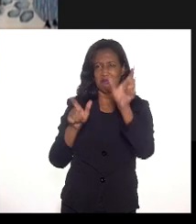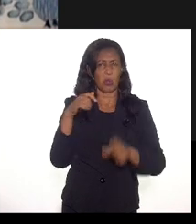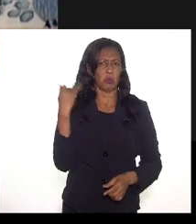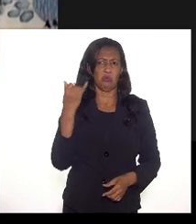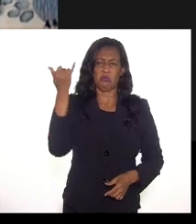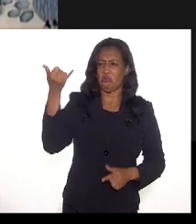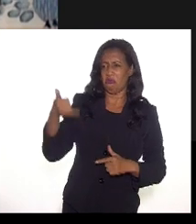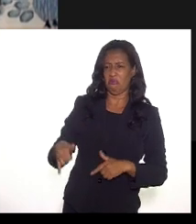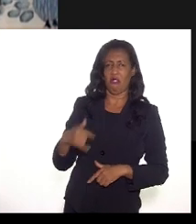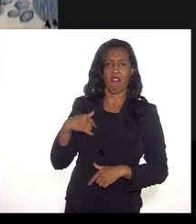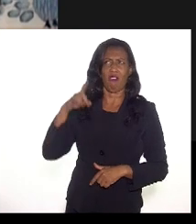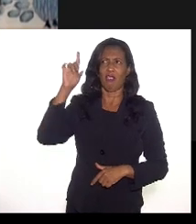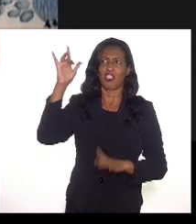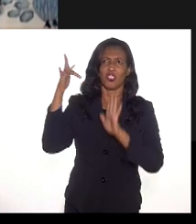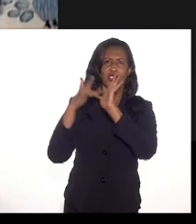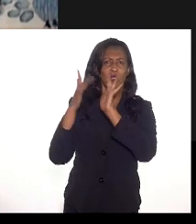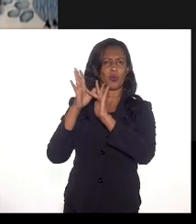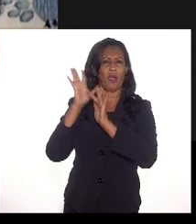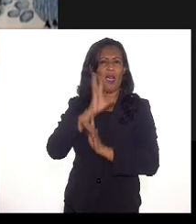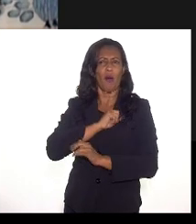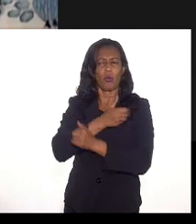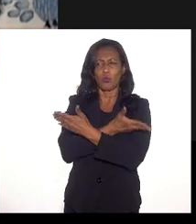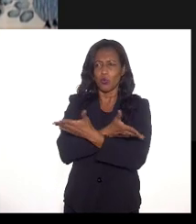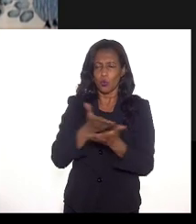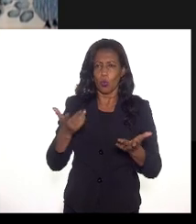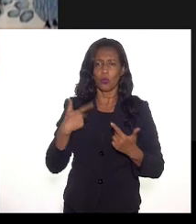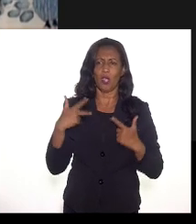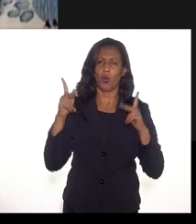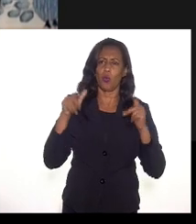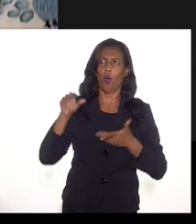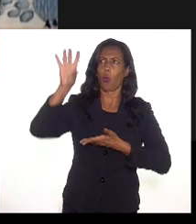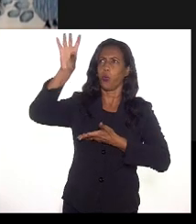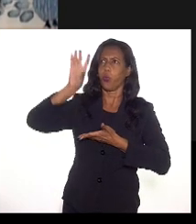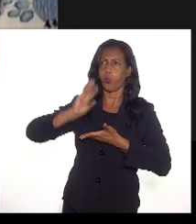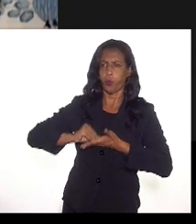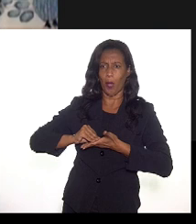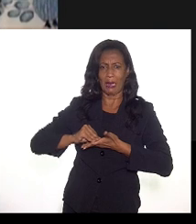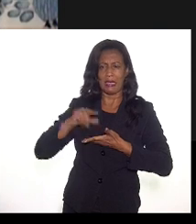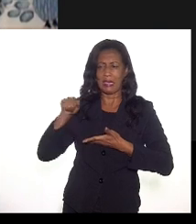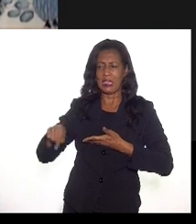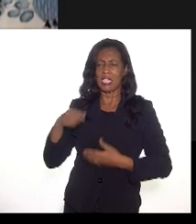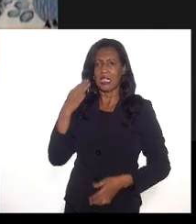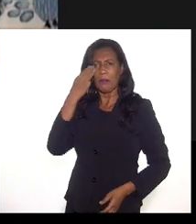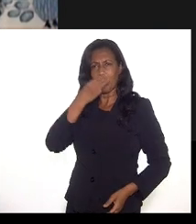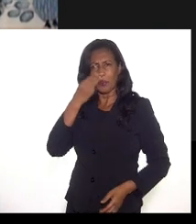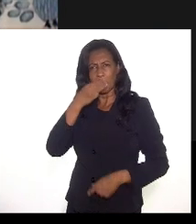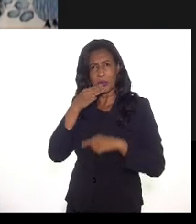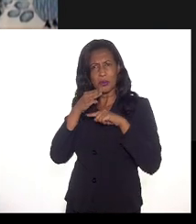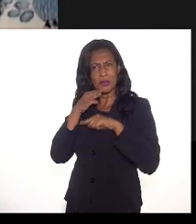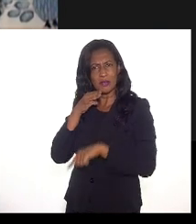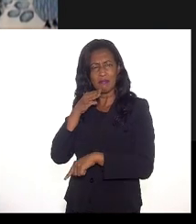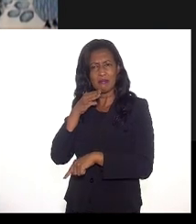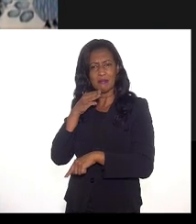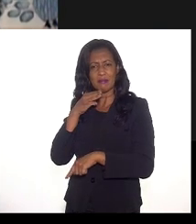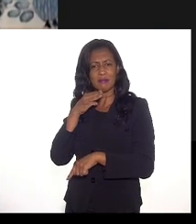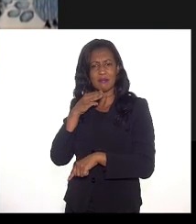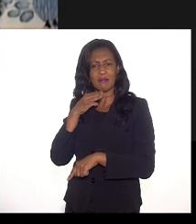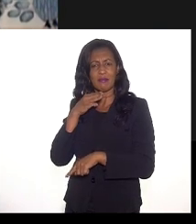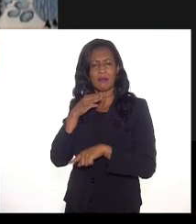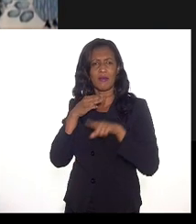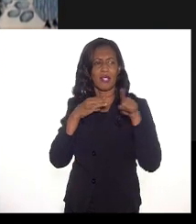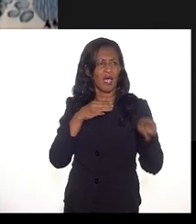ele amou a todos incondicionalmente desde a prostituta ao